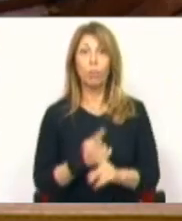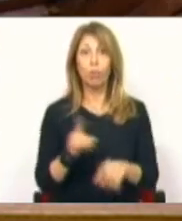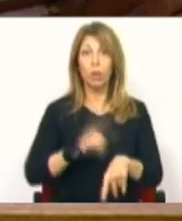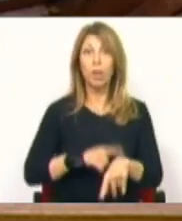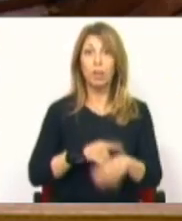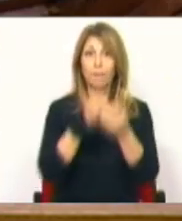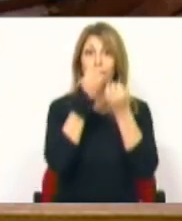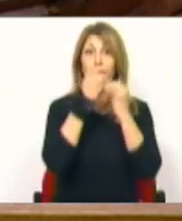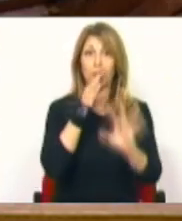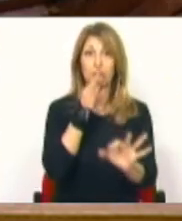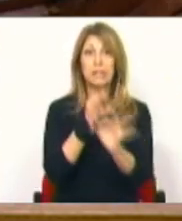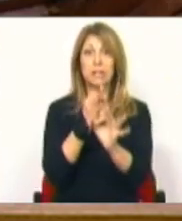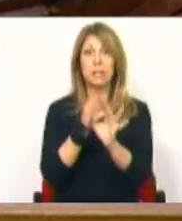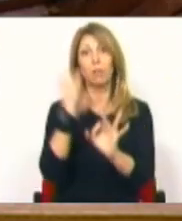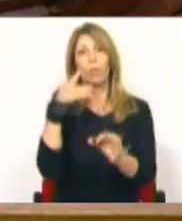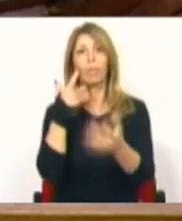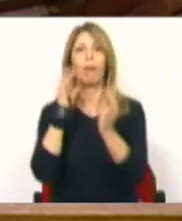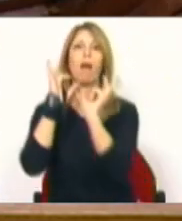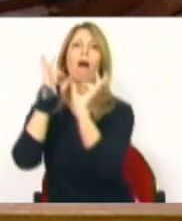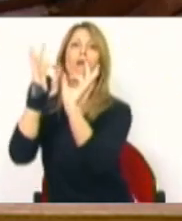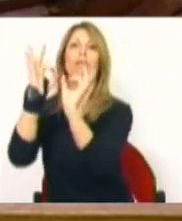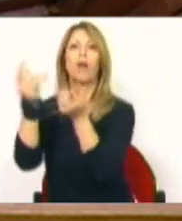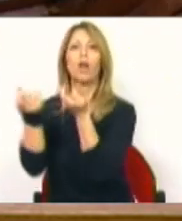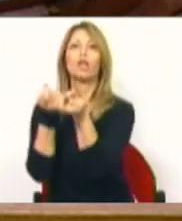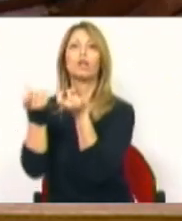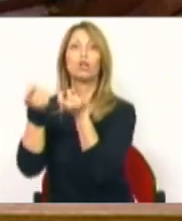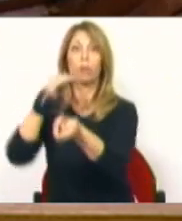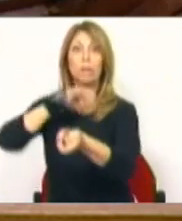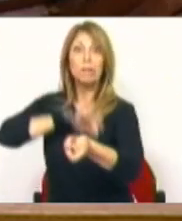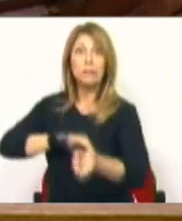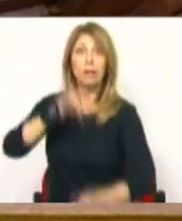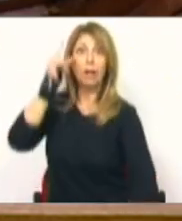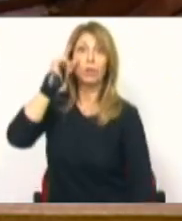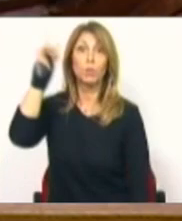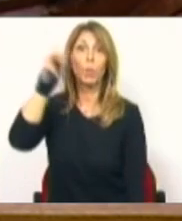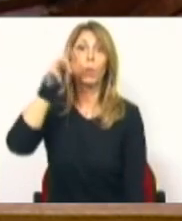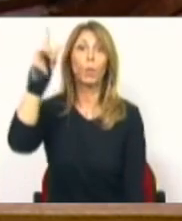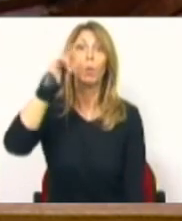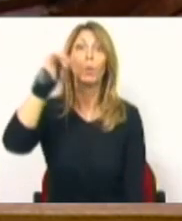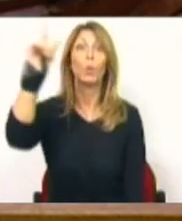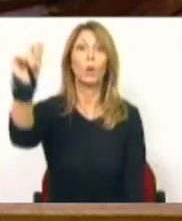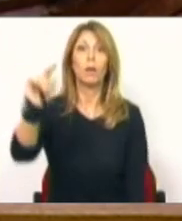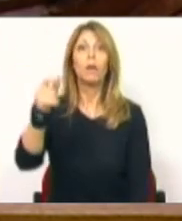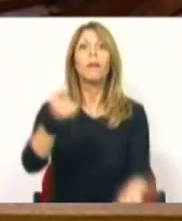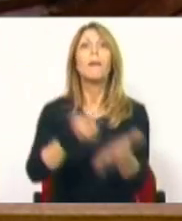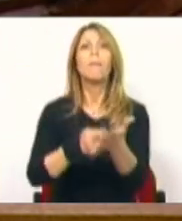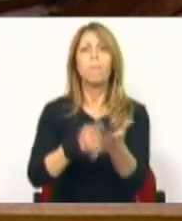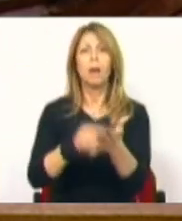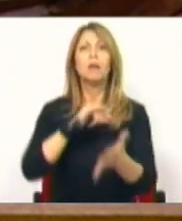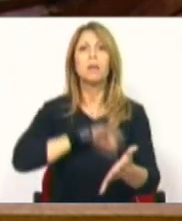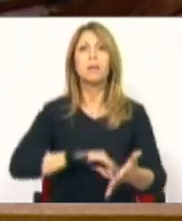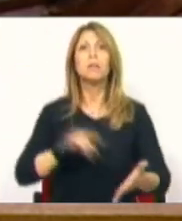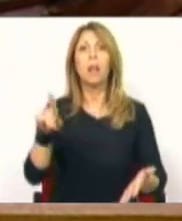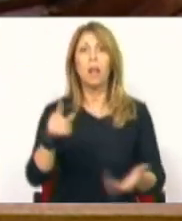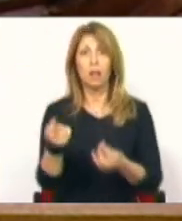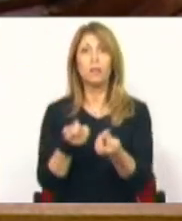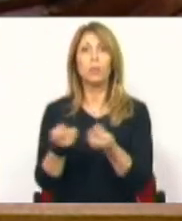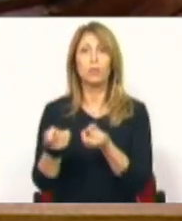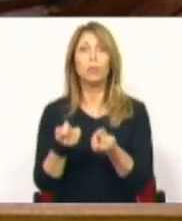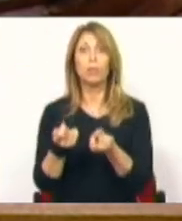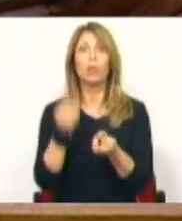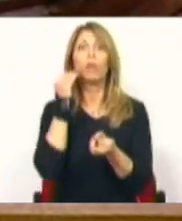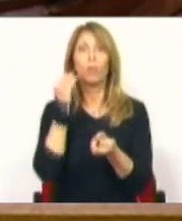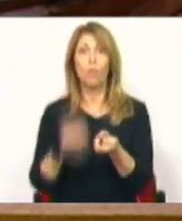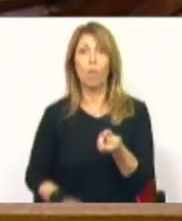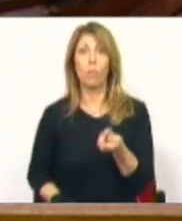o benefício dos gestores que se fazem pagar salários supersónicos e que são pagos esses salários a esses gestores à